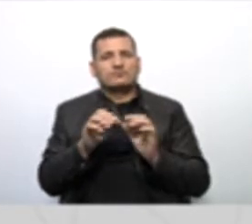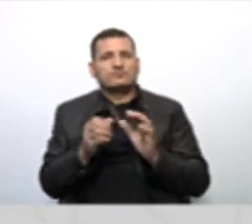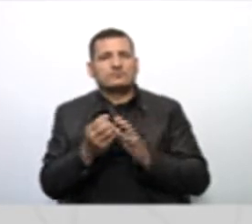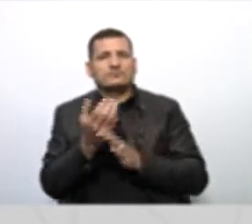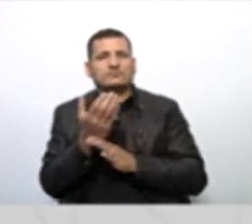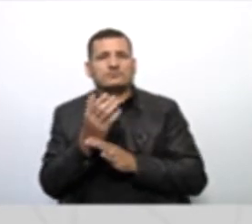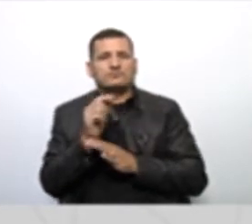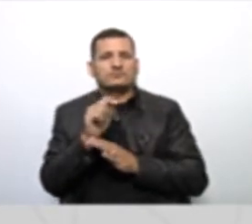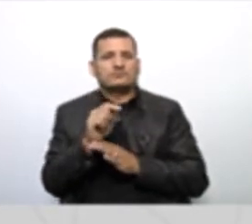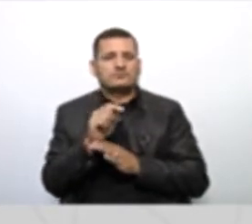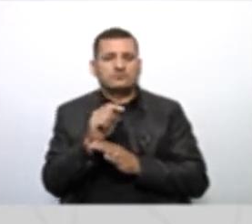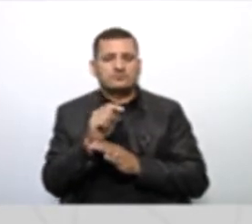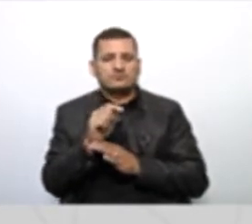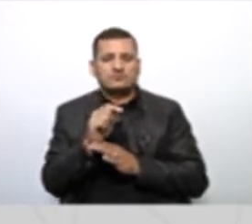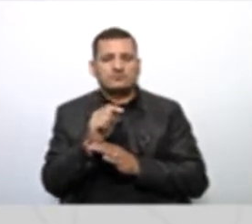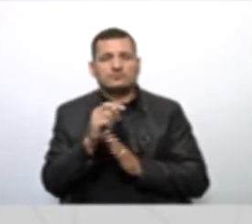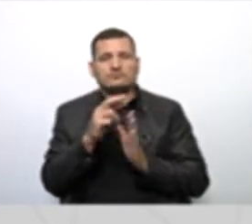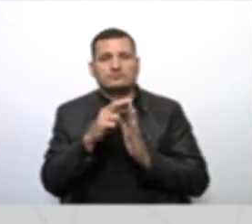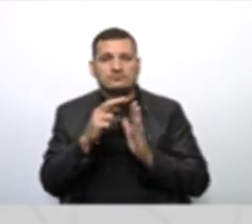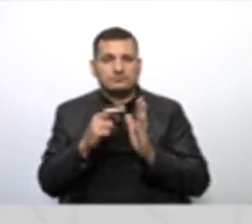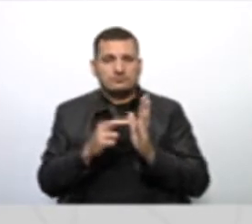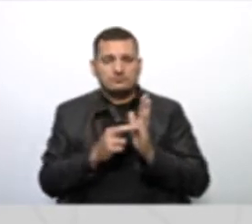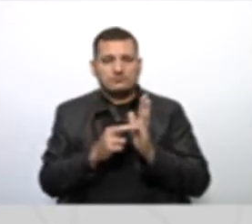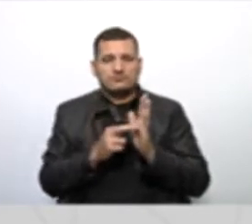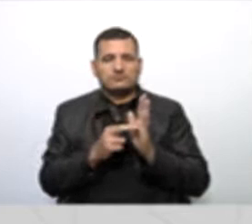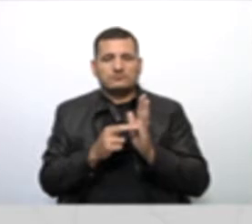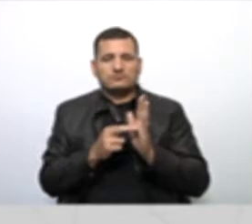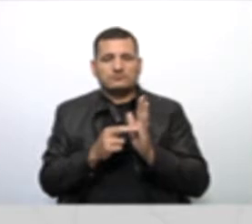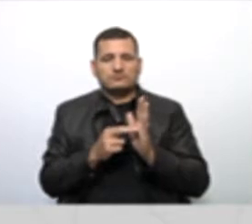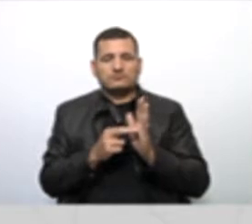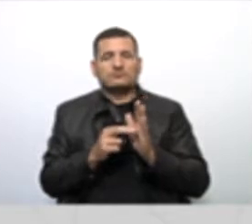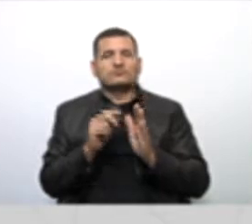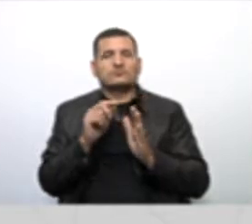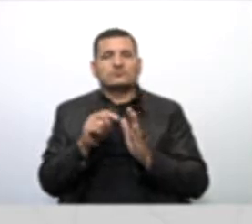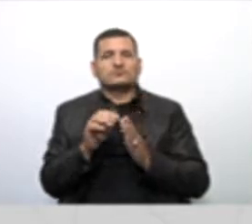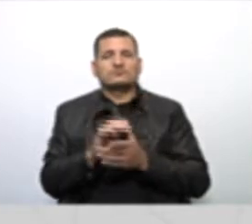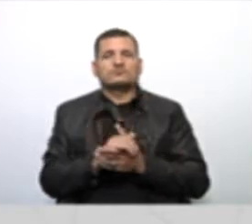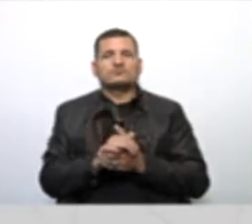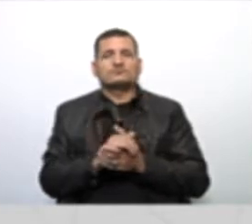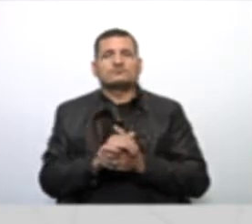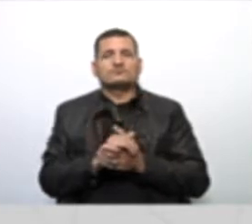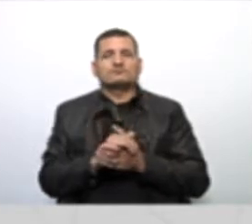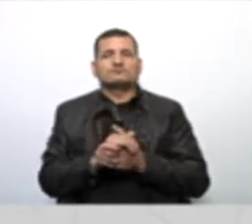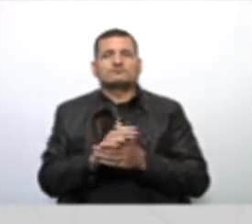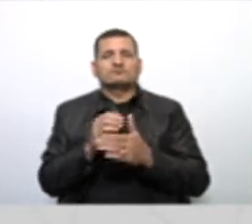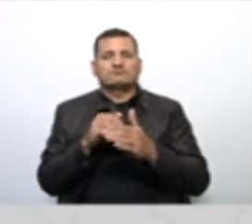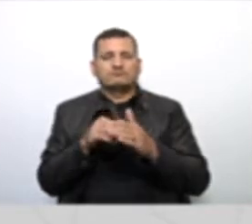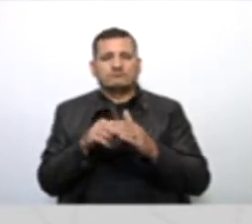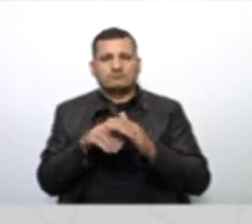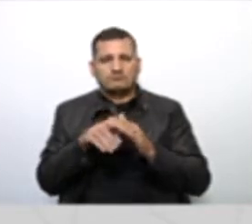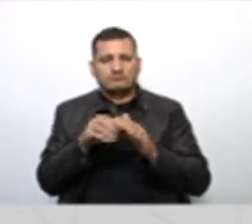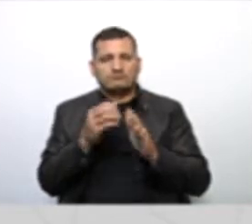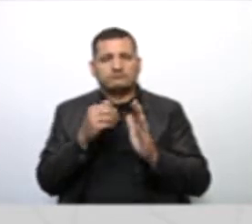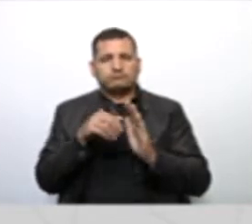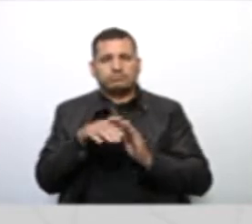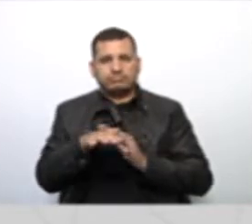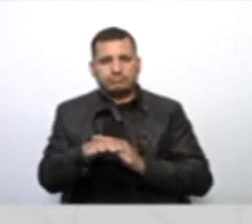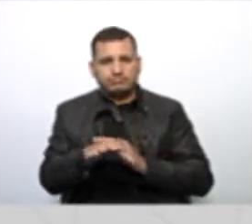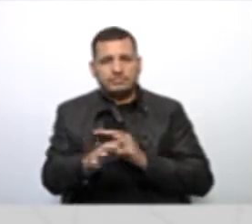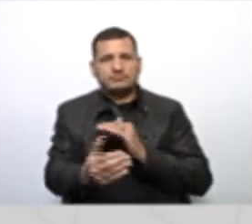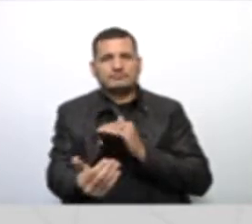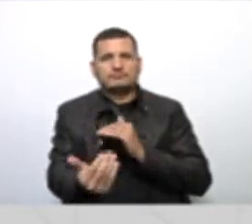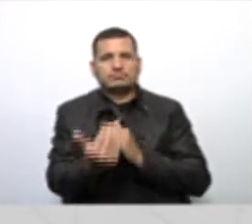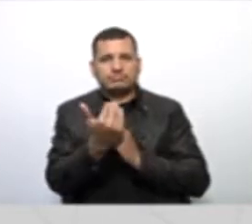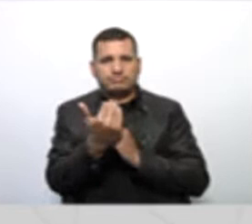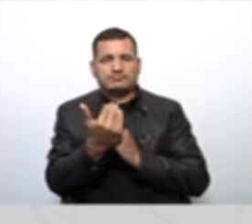um conjunto de regras. Através de uma entrada específica, né? E uma saída específica.